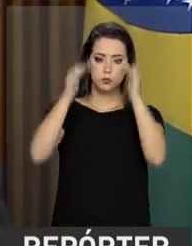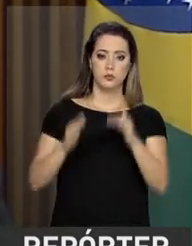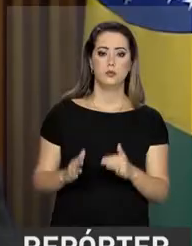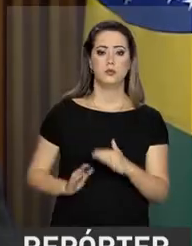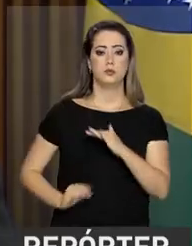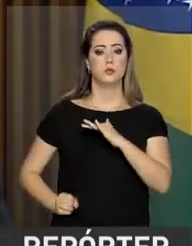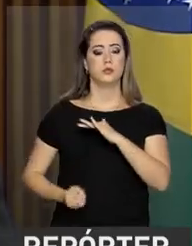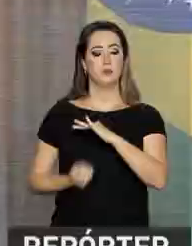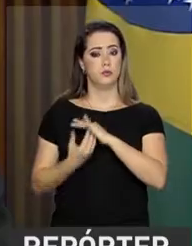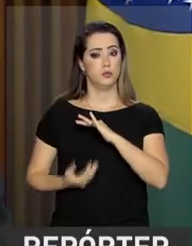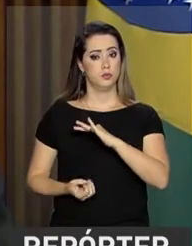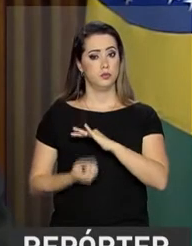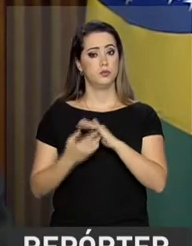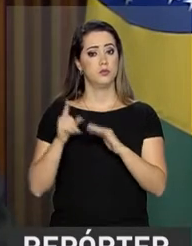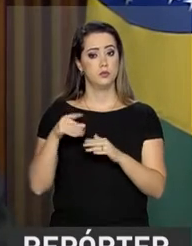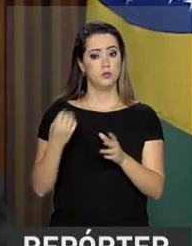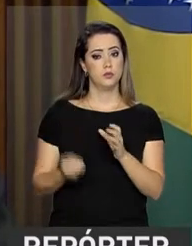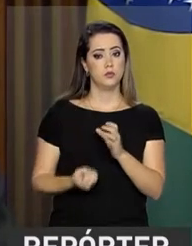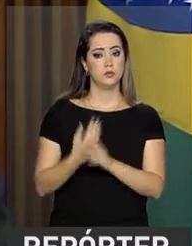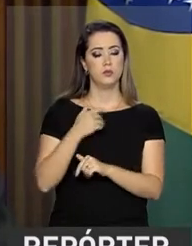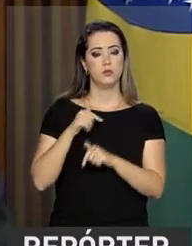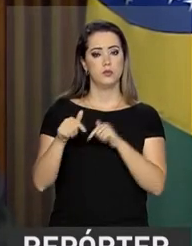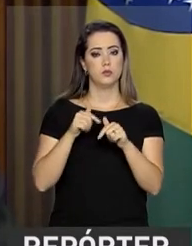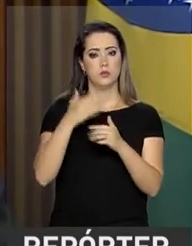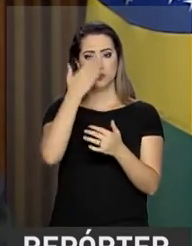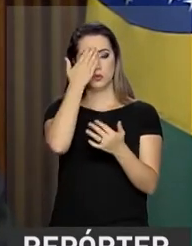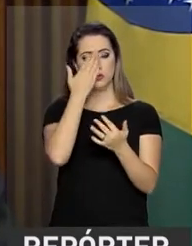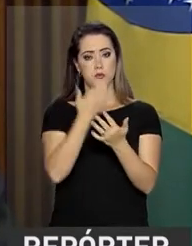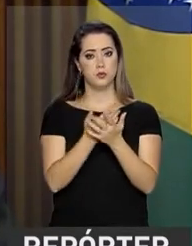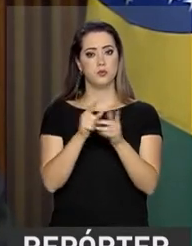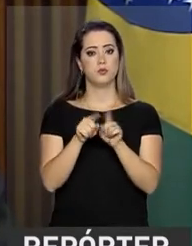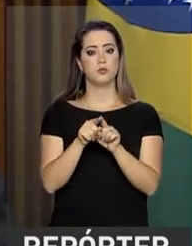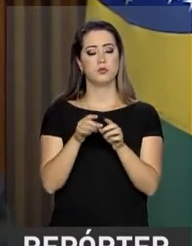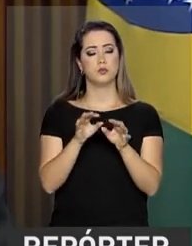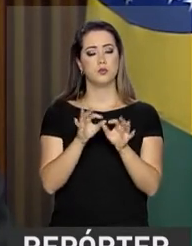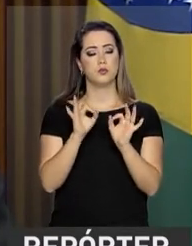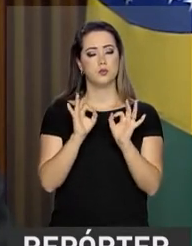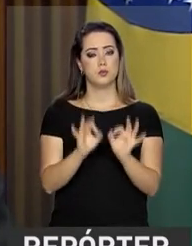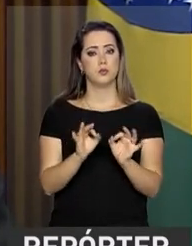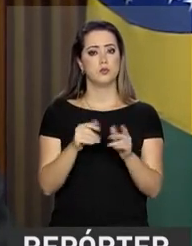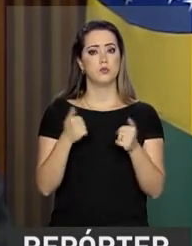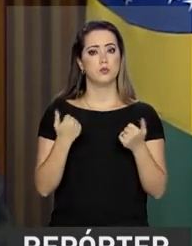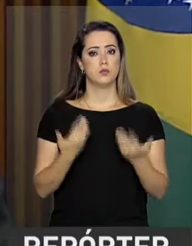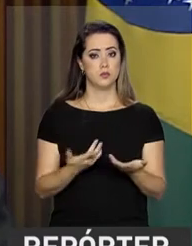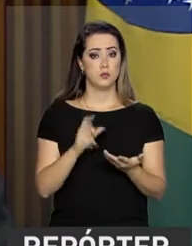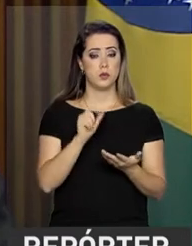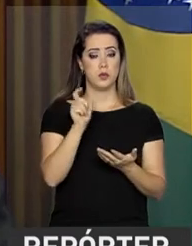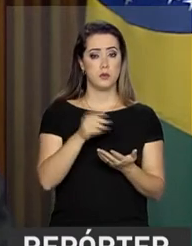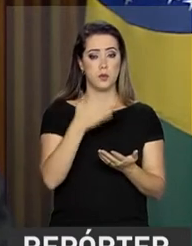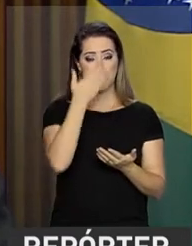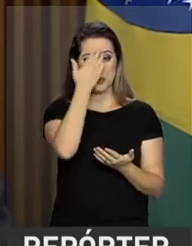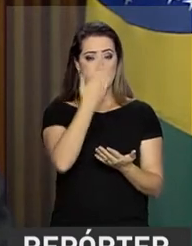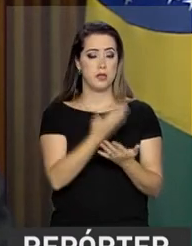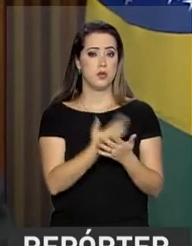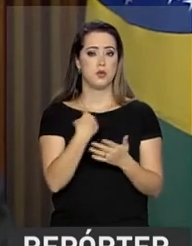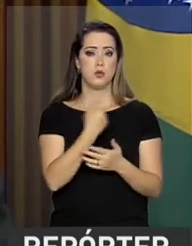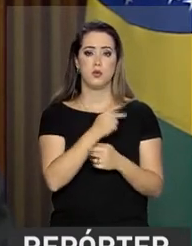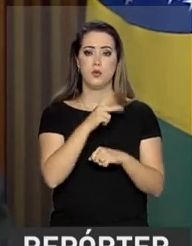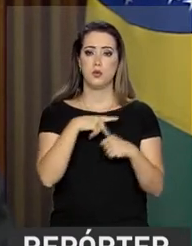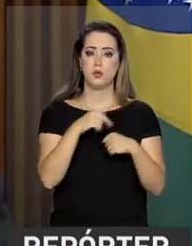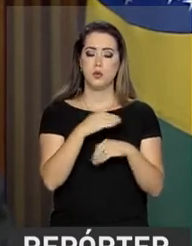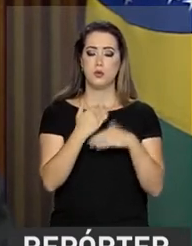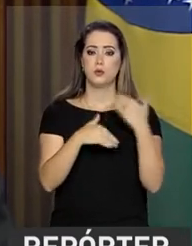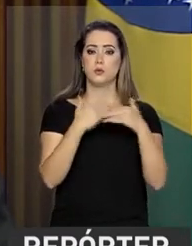de gastos públicos isto gera confiança e credibilidade né ea confiança e credibilidade que gera os